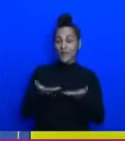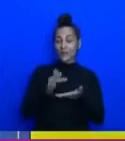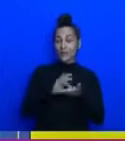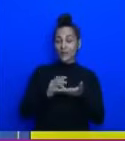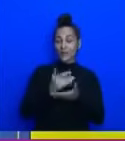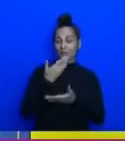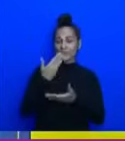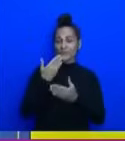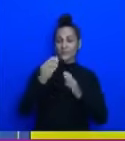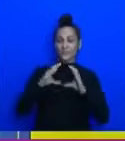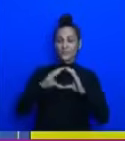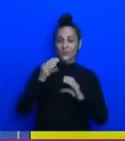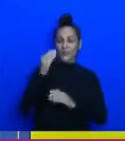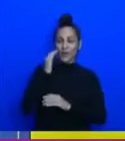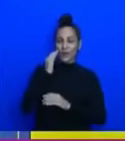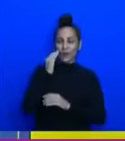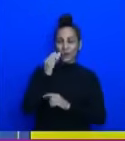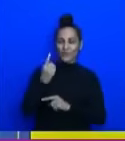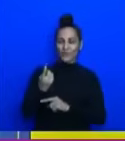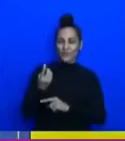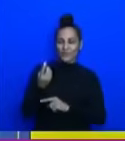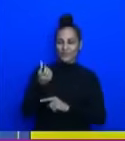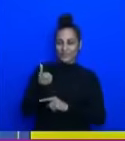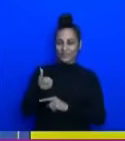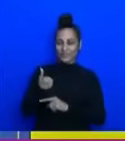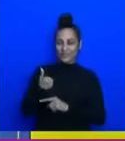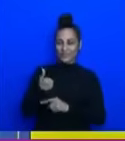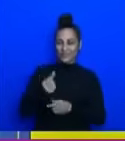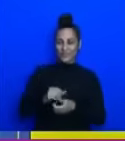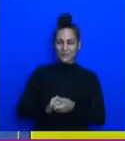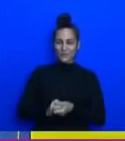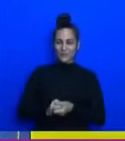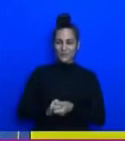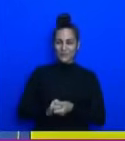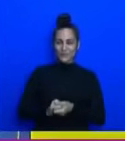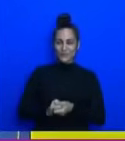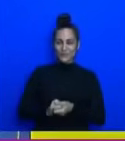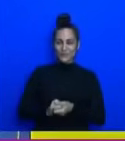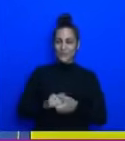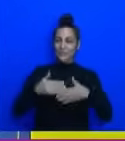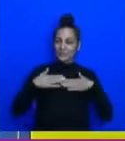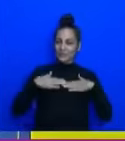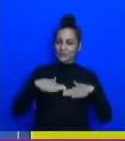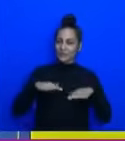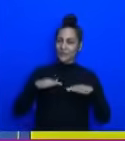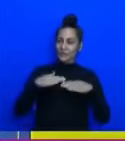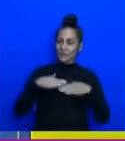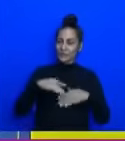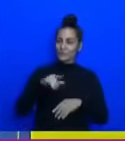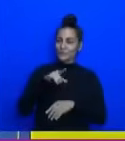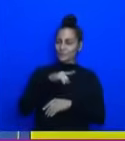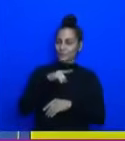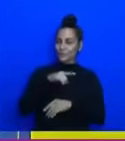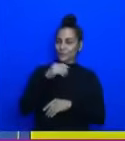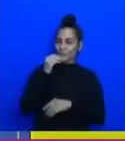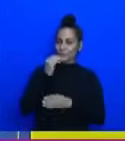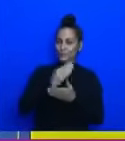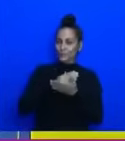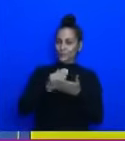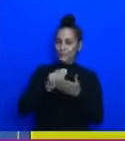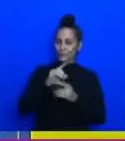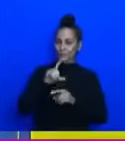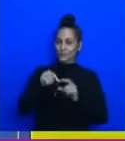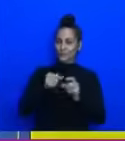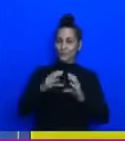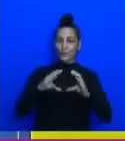Loto Fácil, bola rosa 16. Rosa número 16. Calma, você ainda tem chance. O sorteio está só